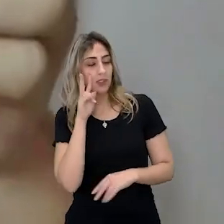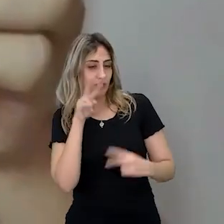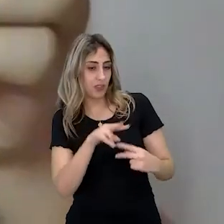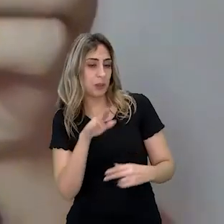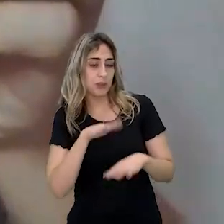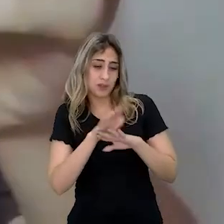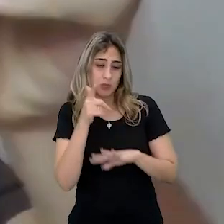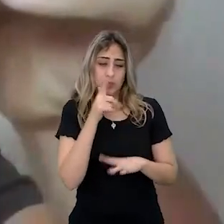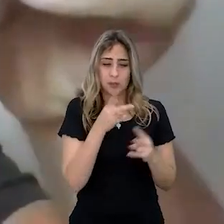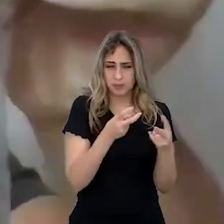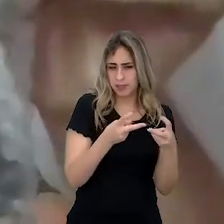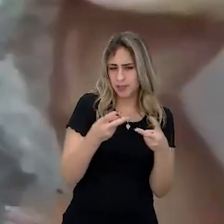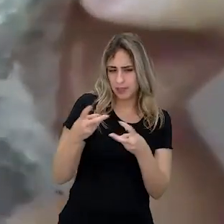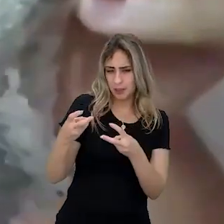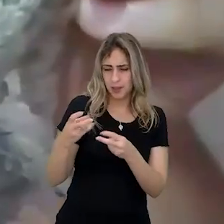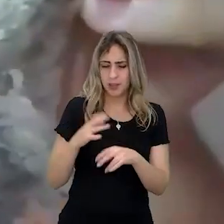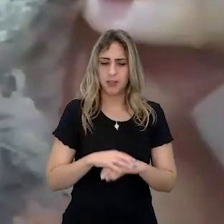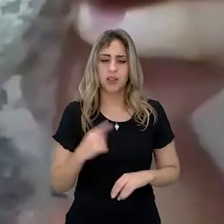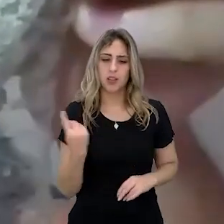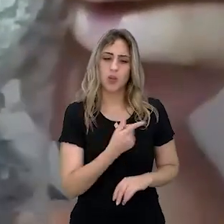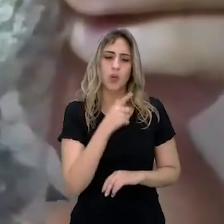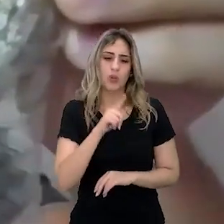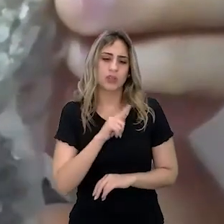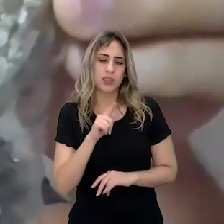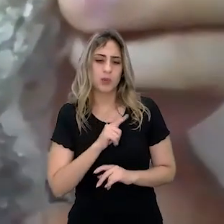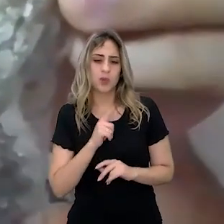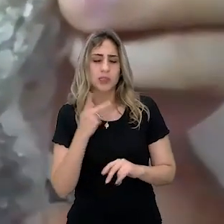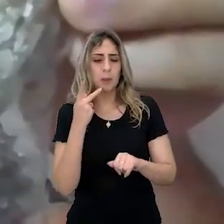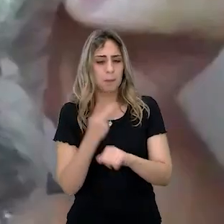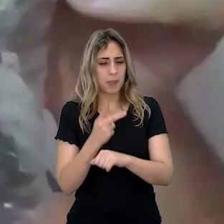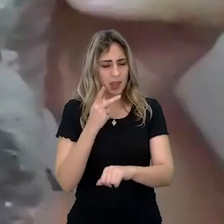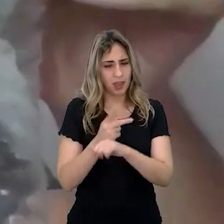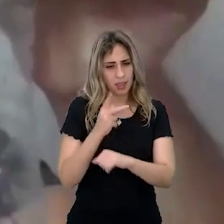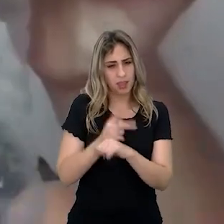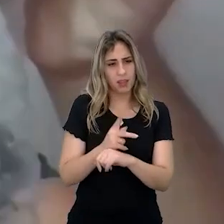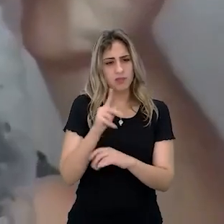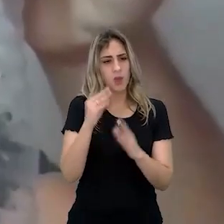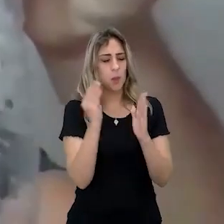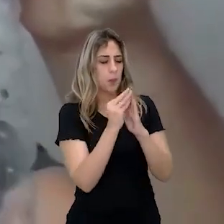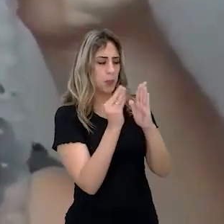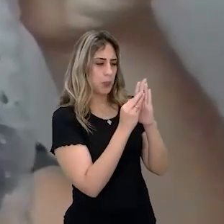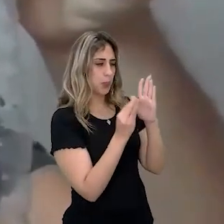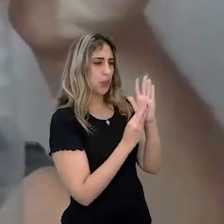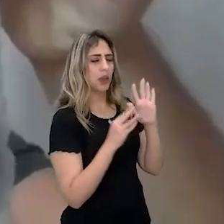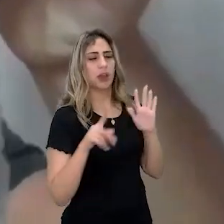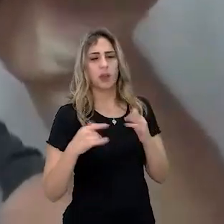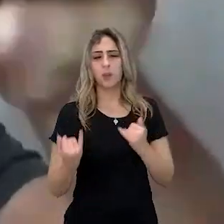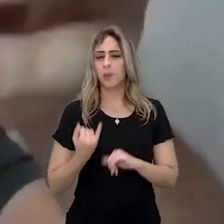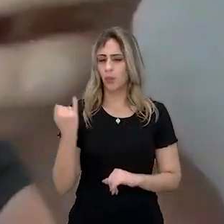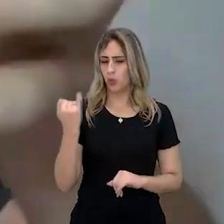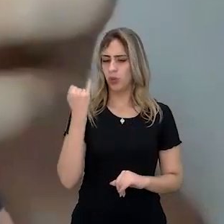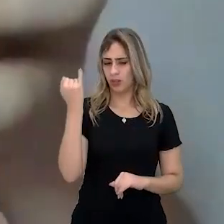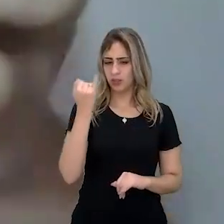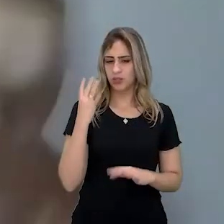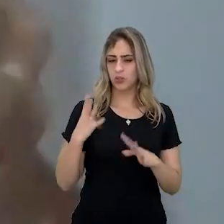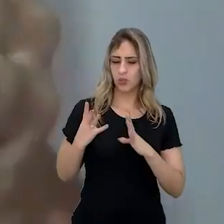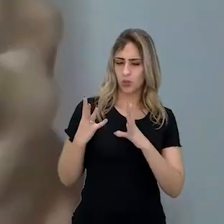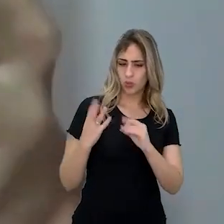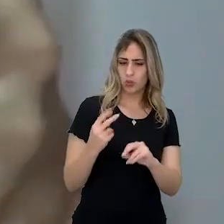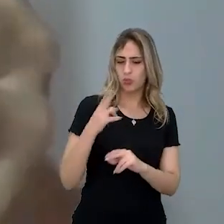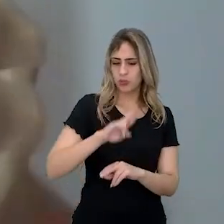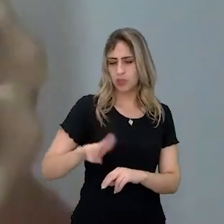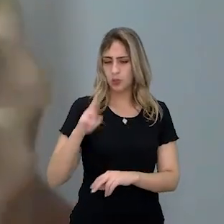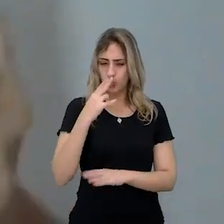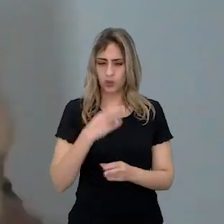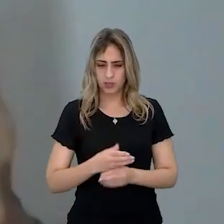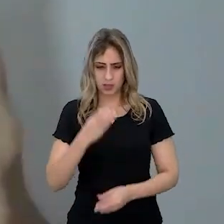vocês conseguem perceber aí. Então, nós temos algumas pedras, né? Que foi colocada. É importante aqui, eu estou usando 2